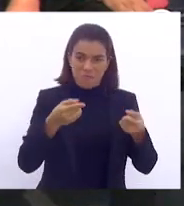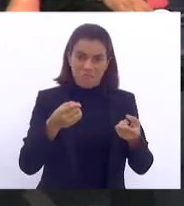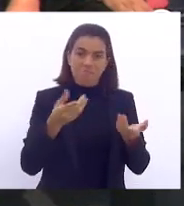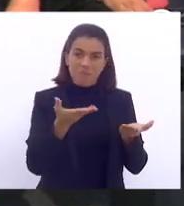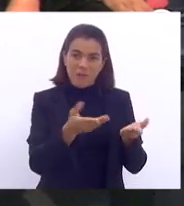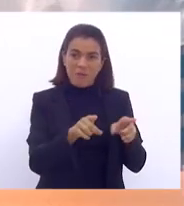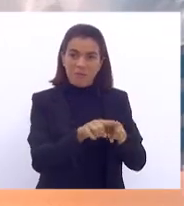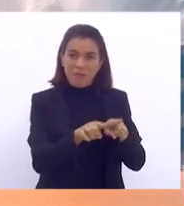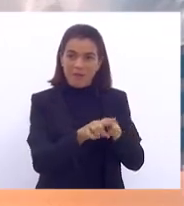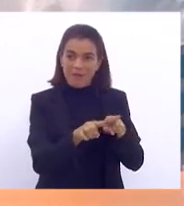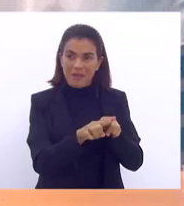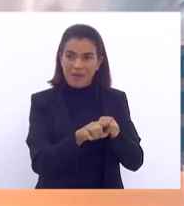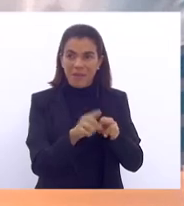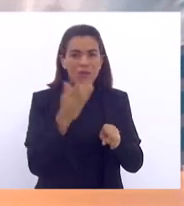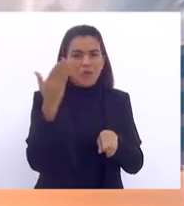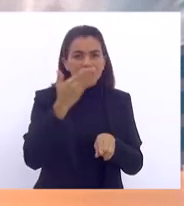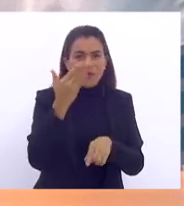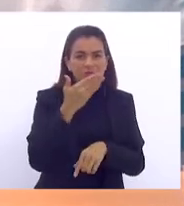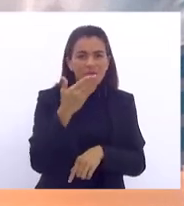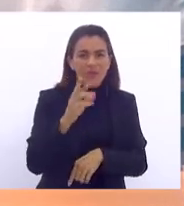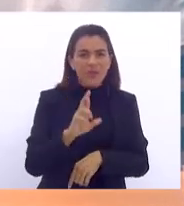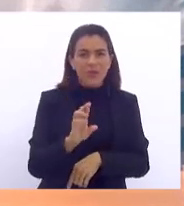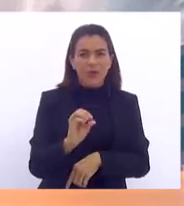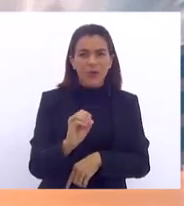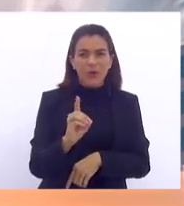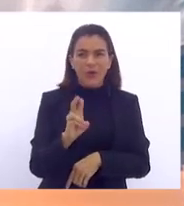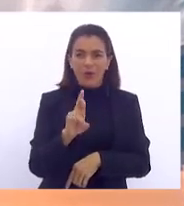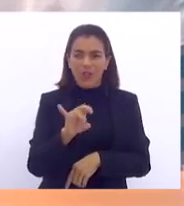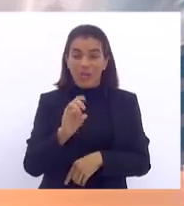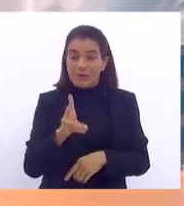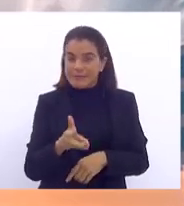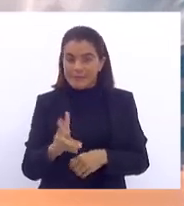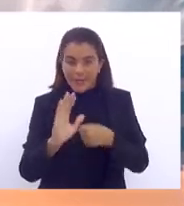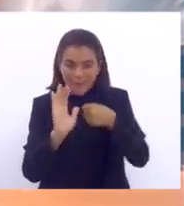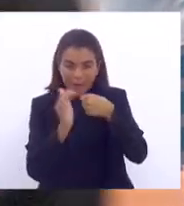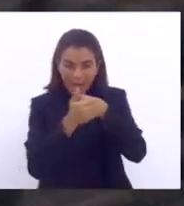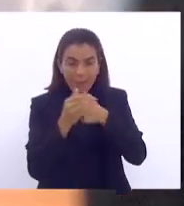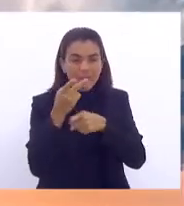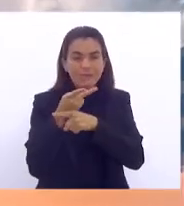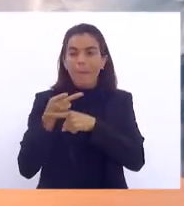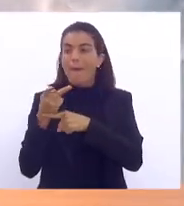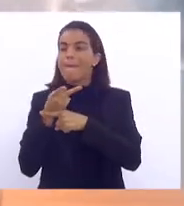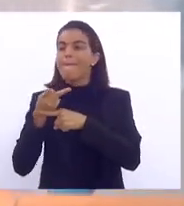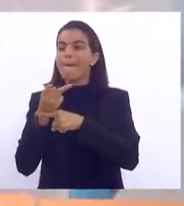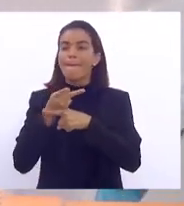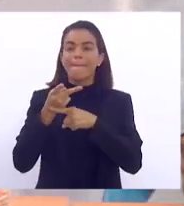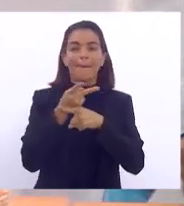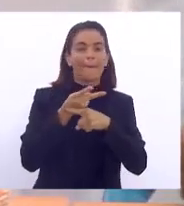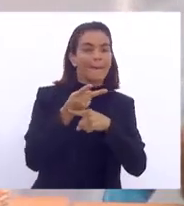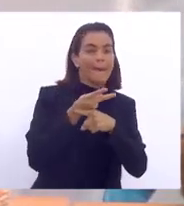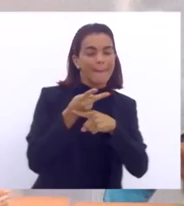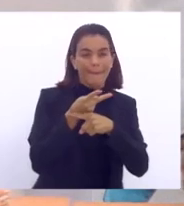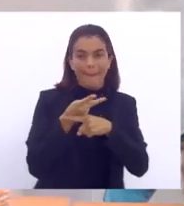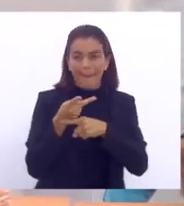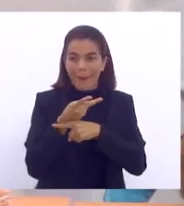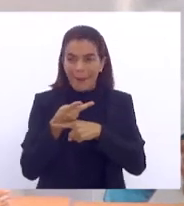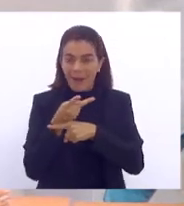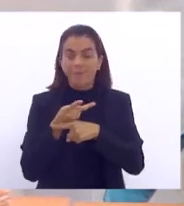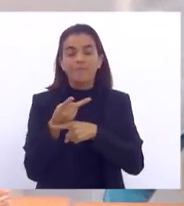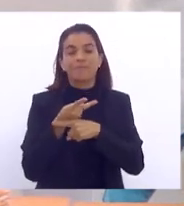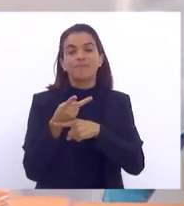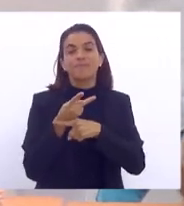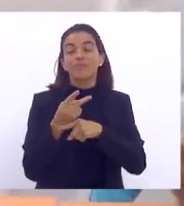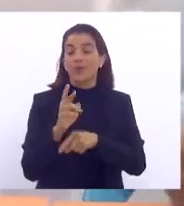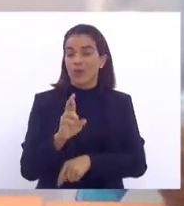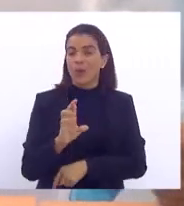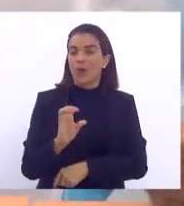alfan também não tô vendo Dr Rodrigo aqui tá sempre Escondidinho eu tenho que te achar aí no meio da plateia então o Dr Rodrigo tava